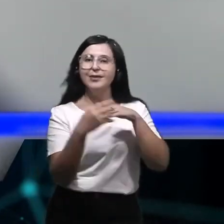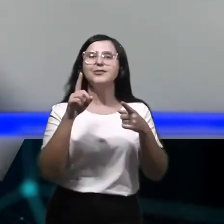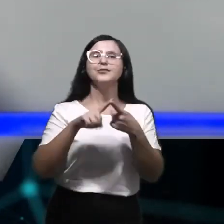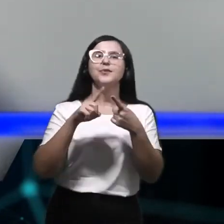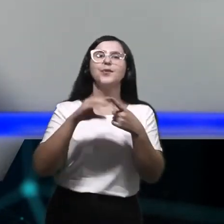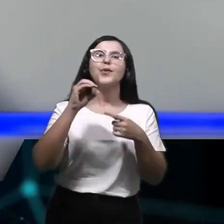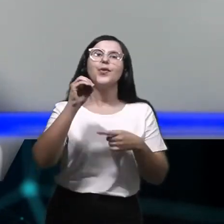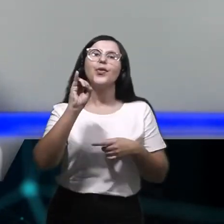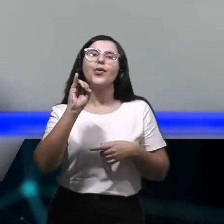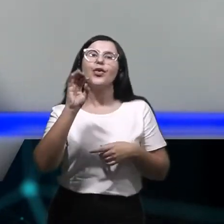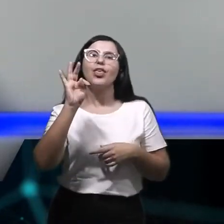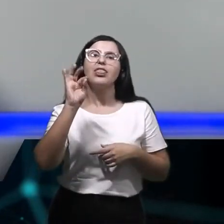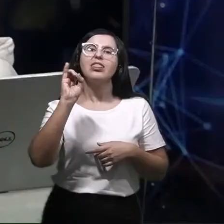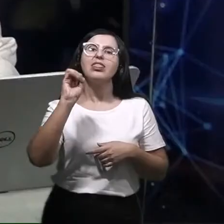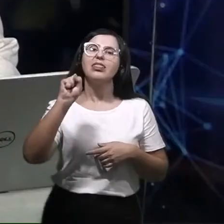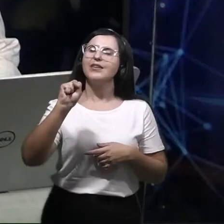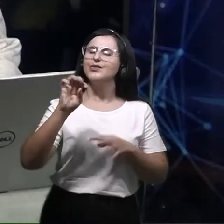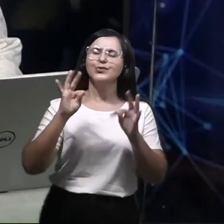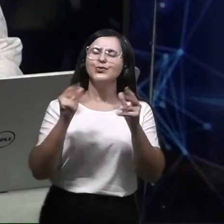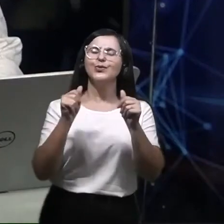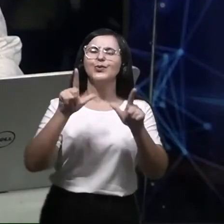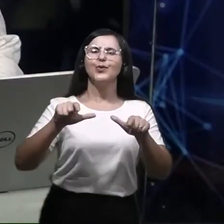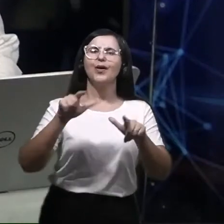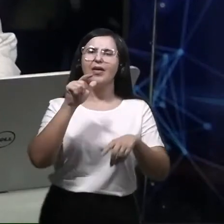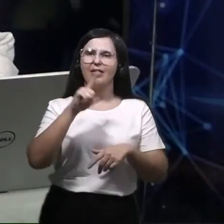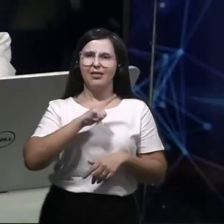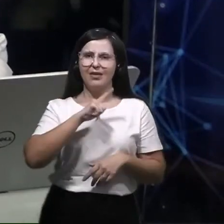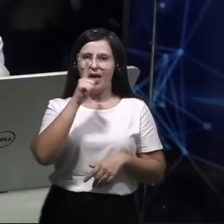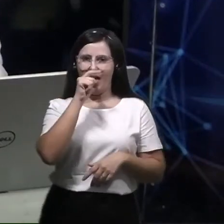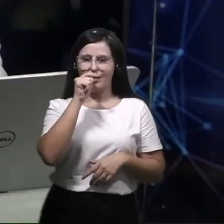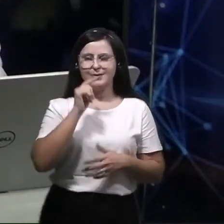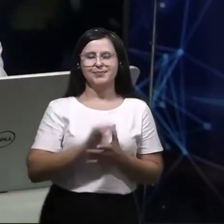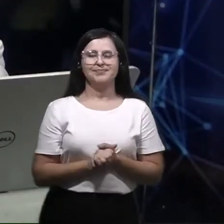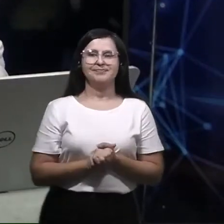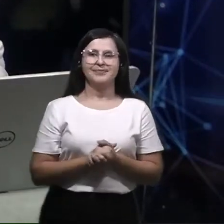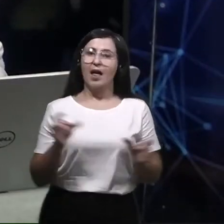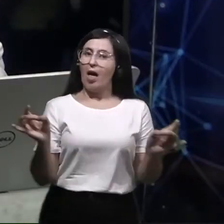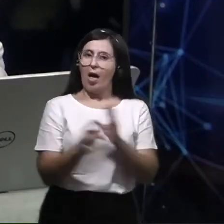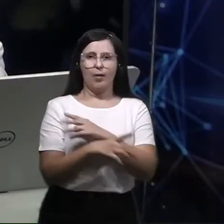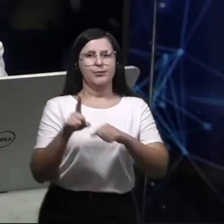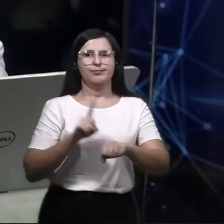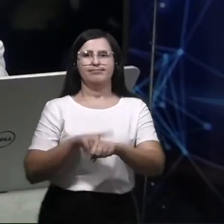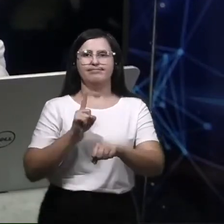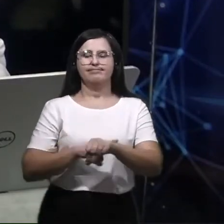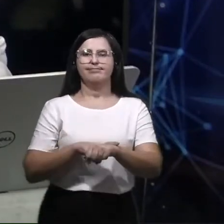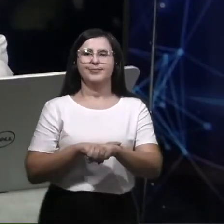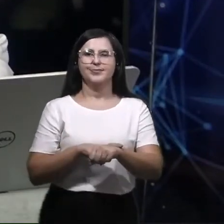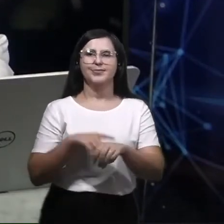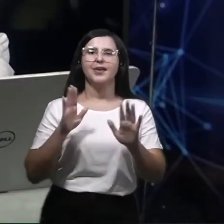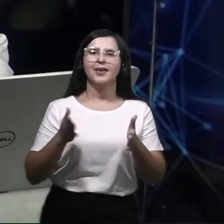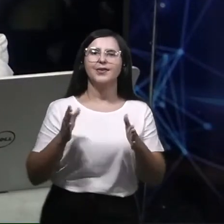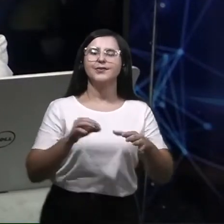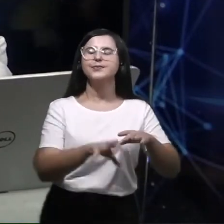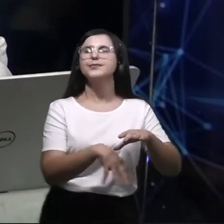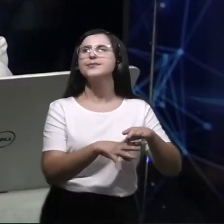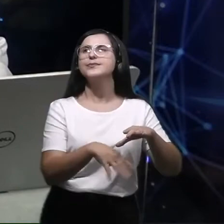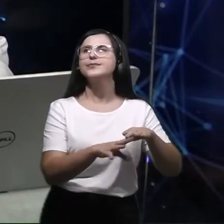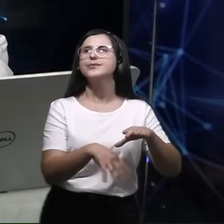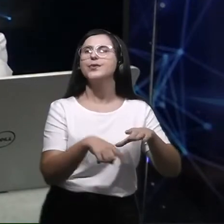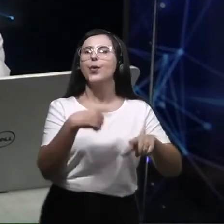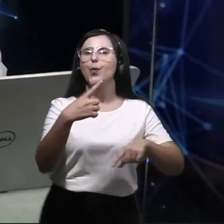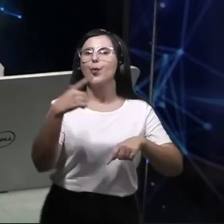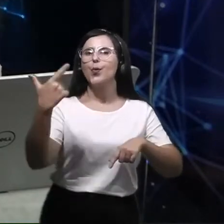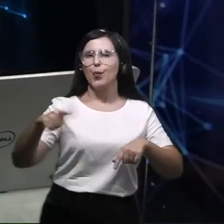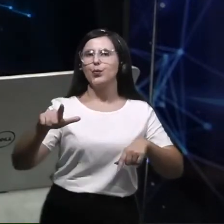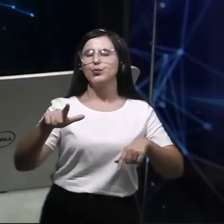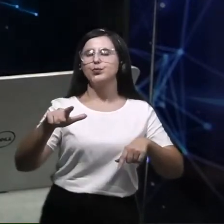Oitis, chegando no... Encerrado o tempo, candidato. Encerrado o seu tempo, vamos agora sortear o próximo candidato, certo? Nós